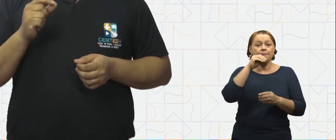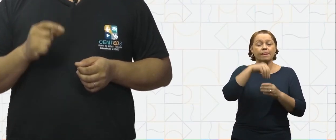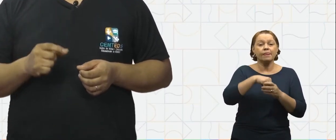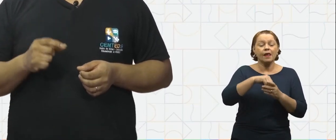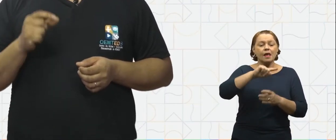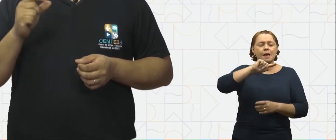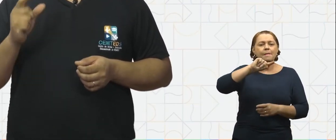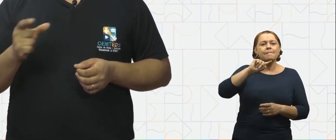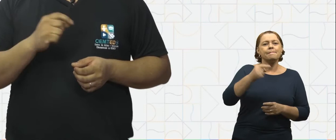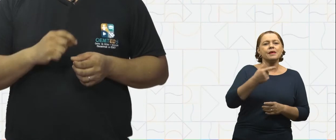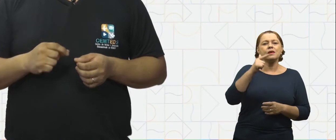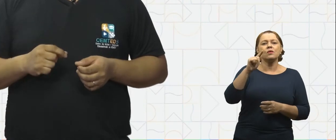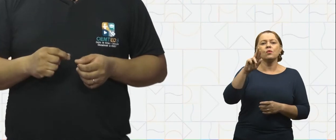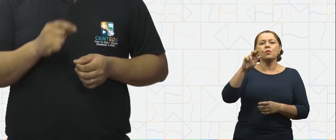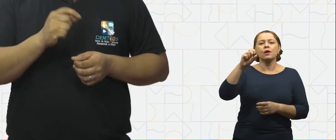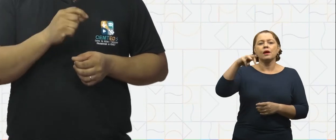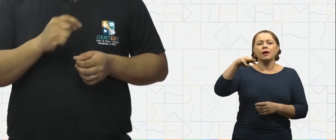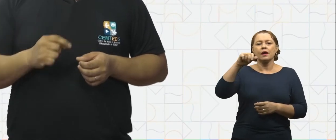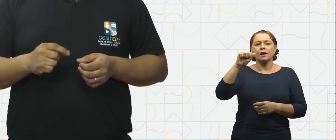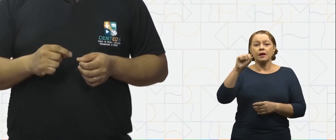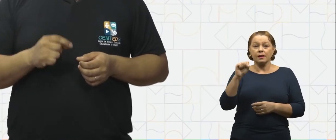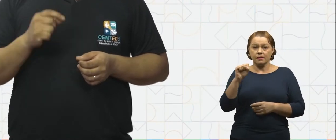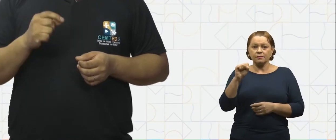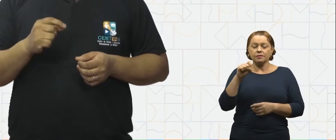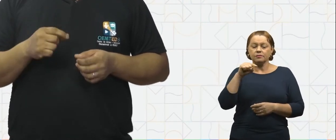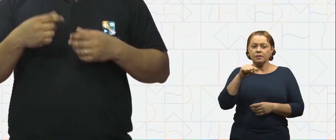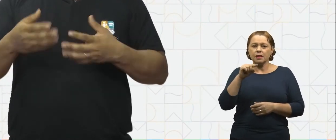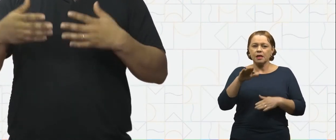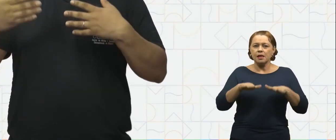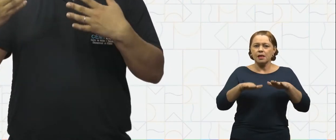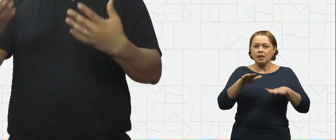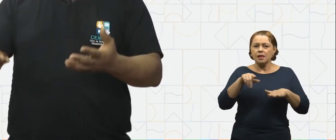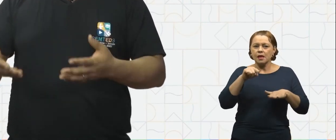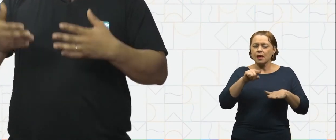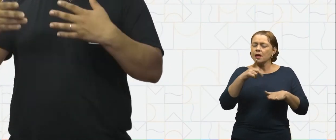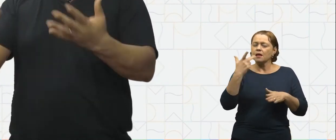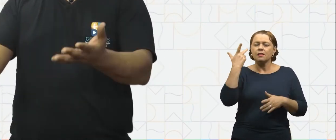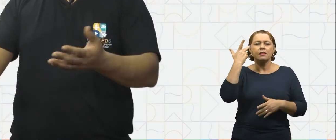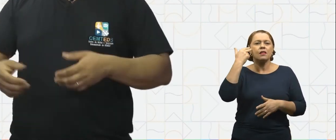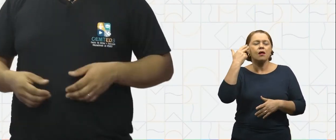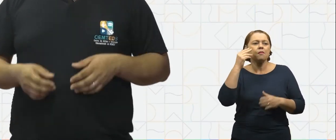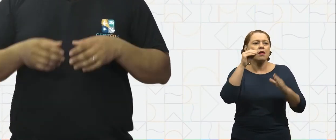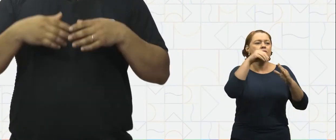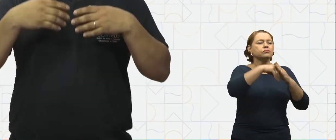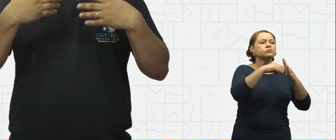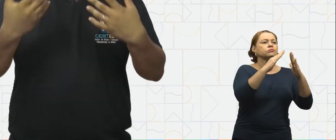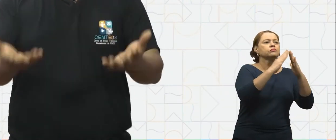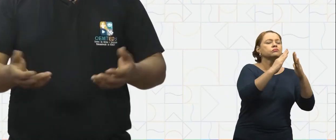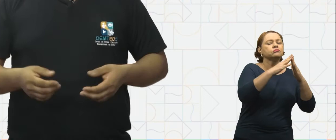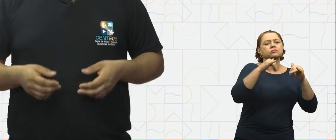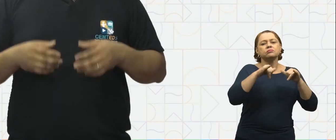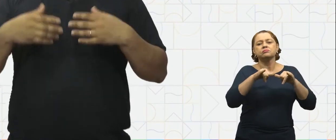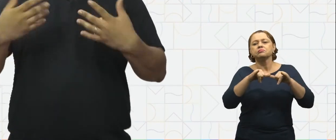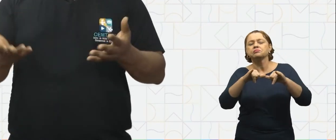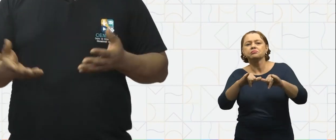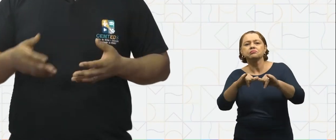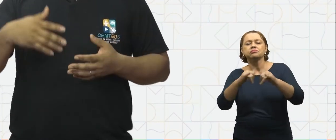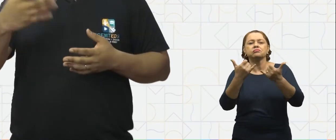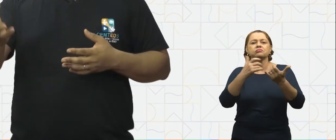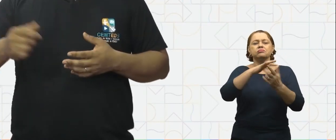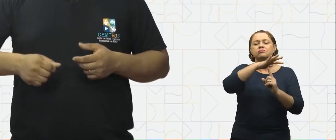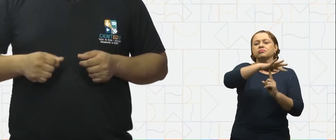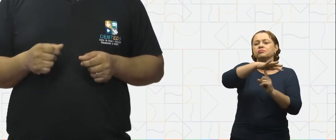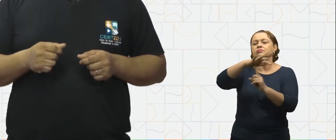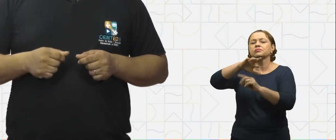por 1.000 gramas. E essa medida de massa é muito comum em açougues, supermercados,